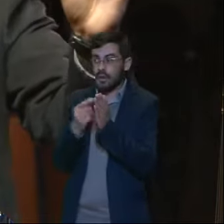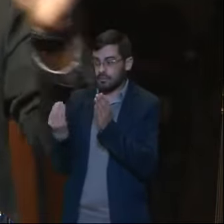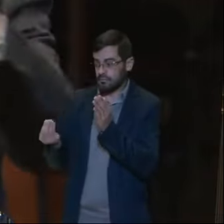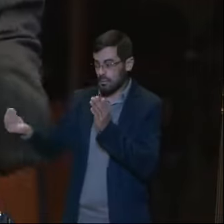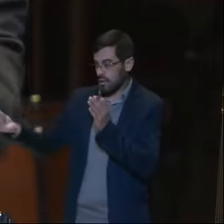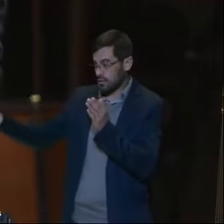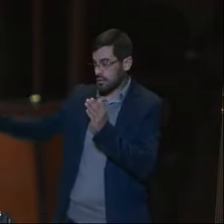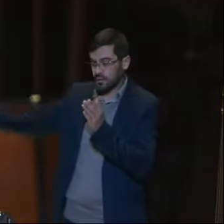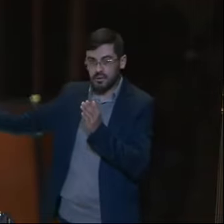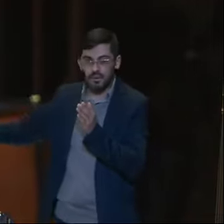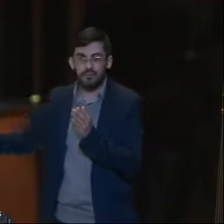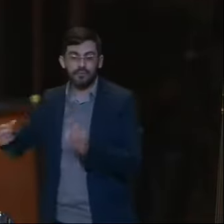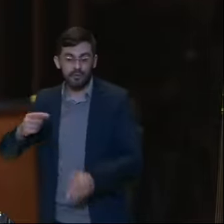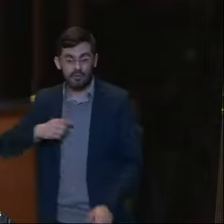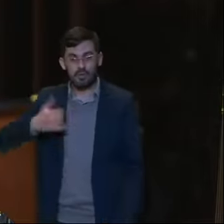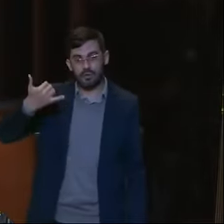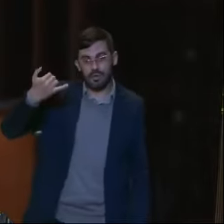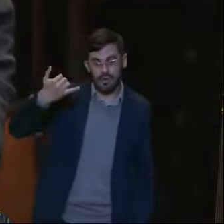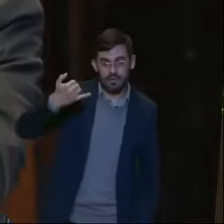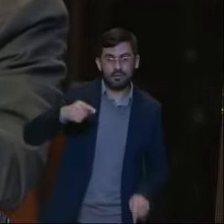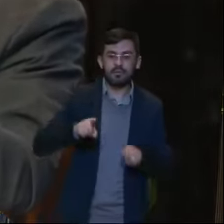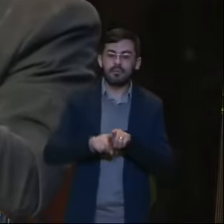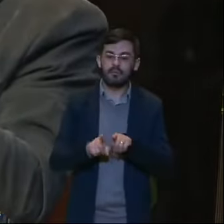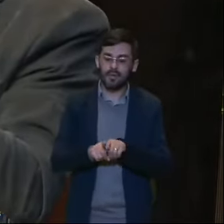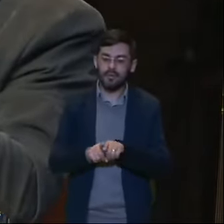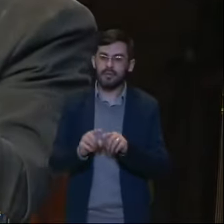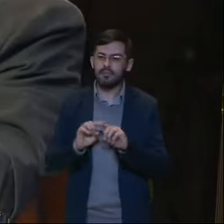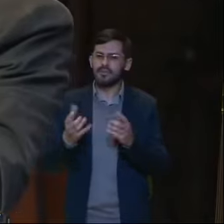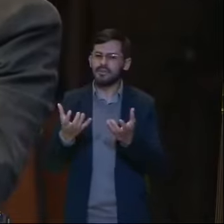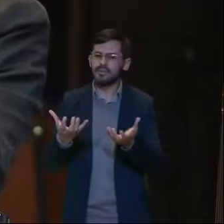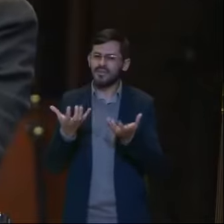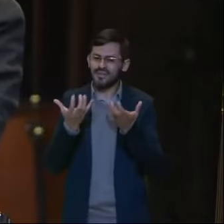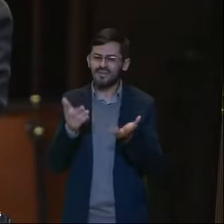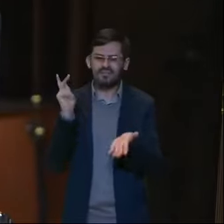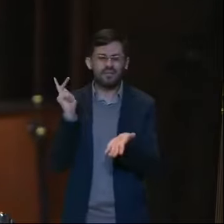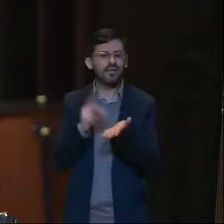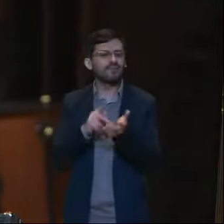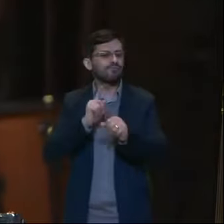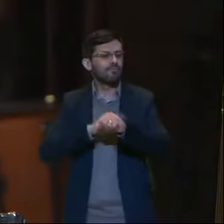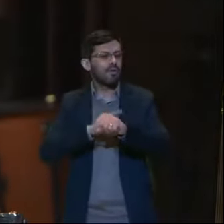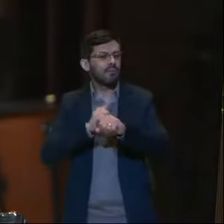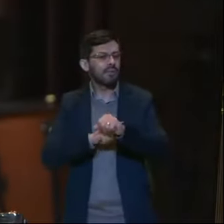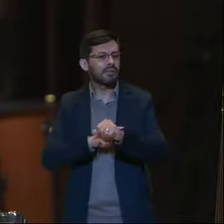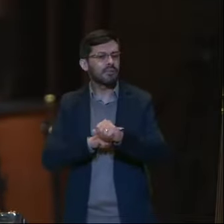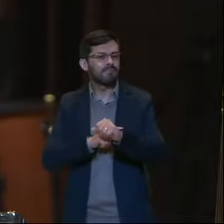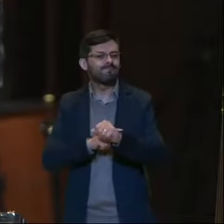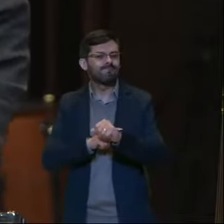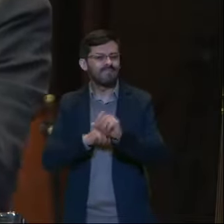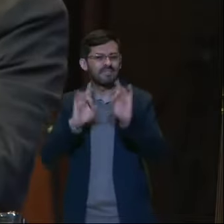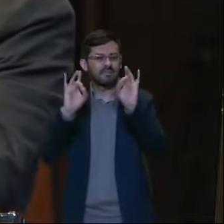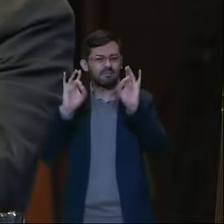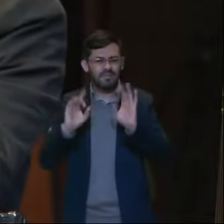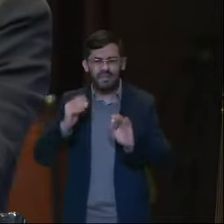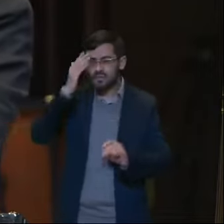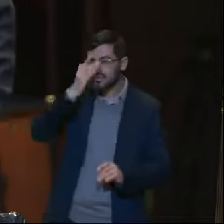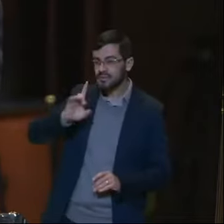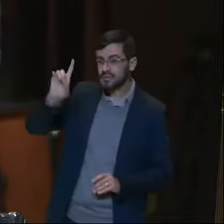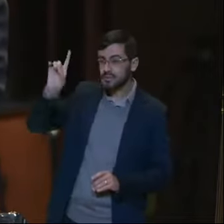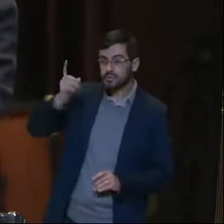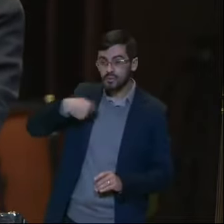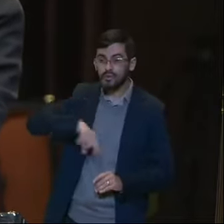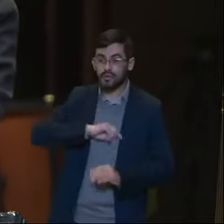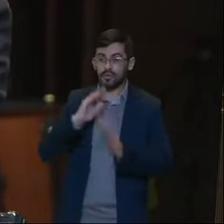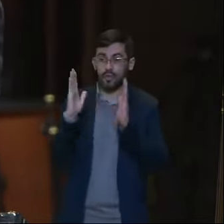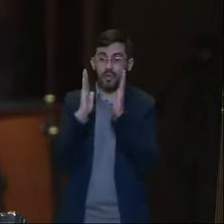pessoa ao lado, nós temos caneta também disponível, mas eu queria que esse seja um momento espiritual na presença de Deus, de